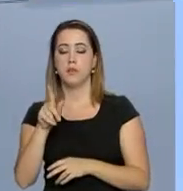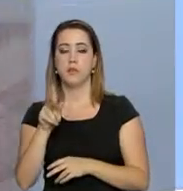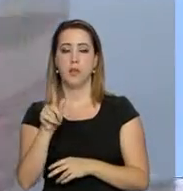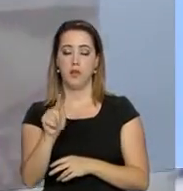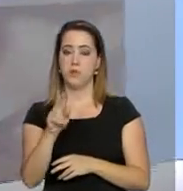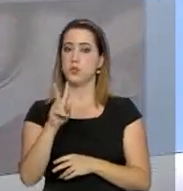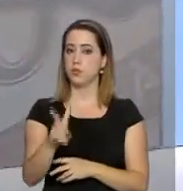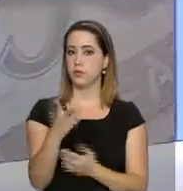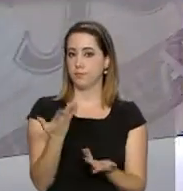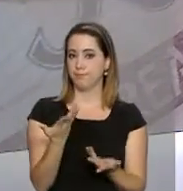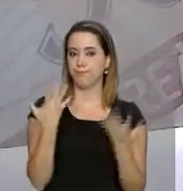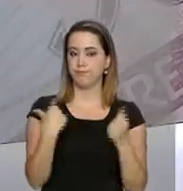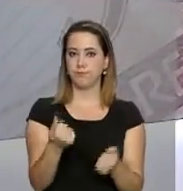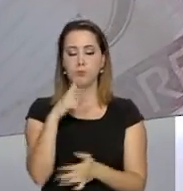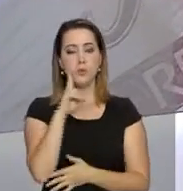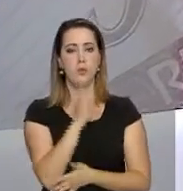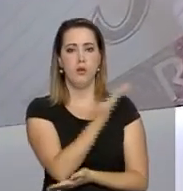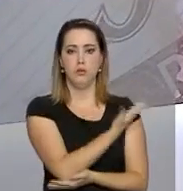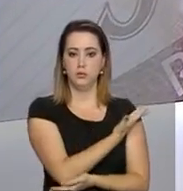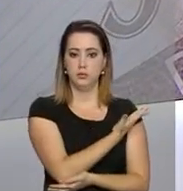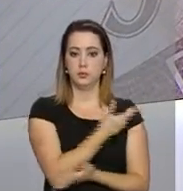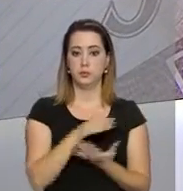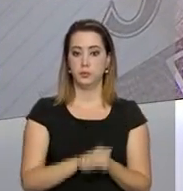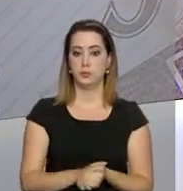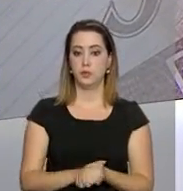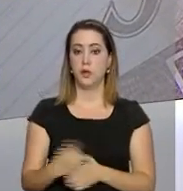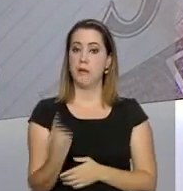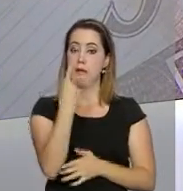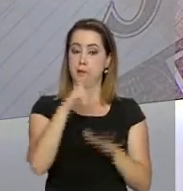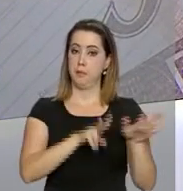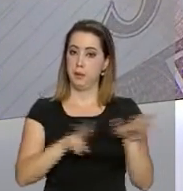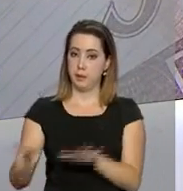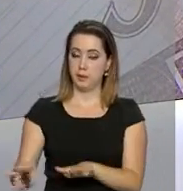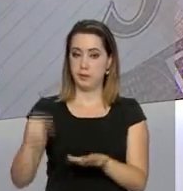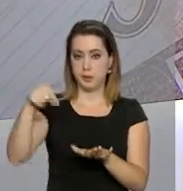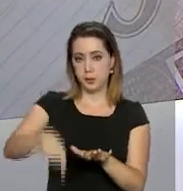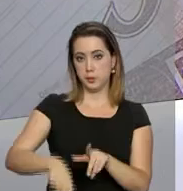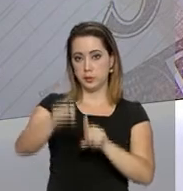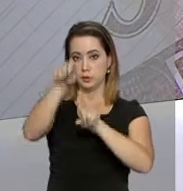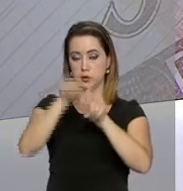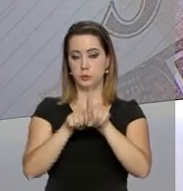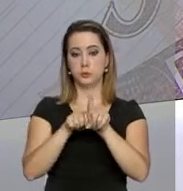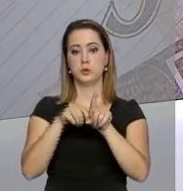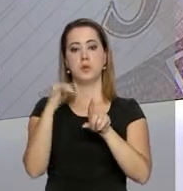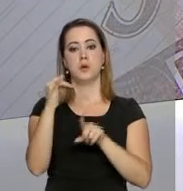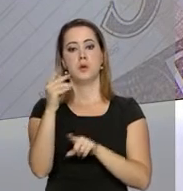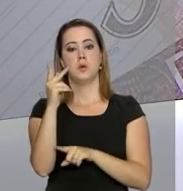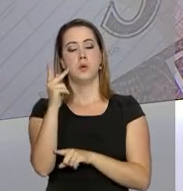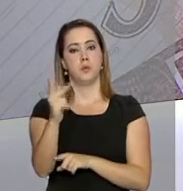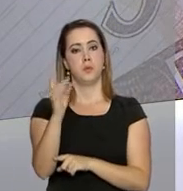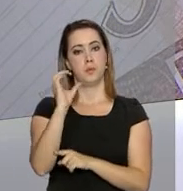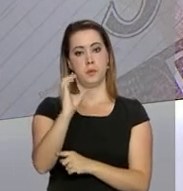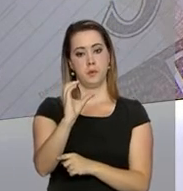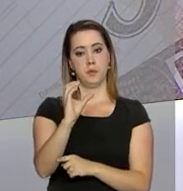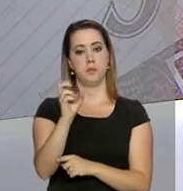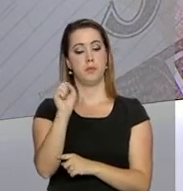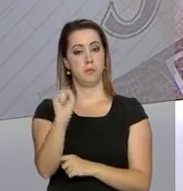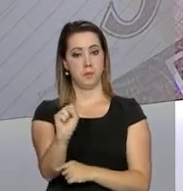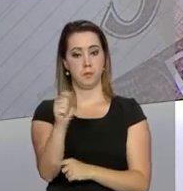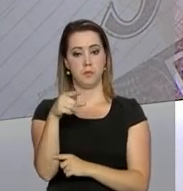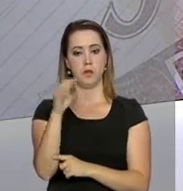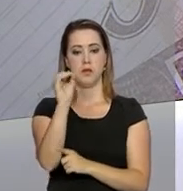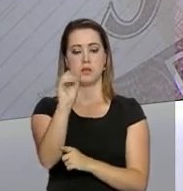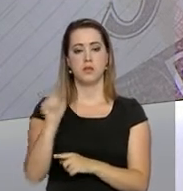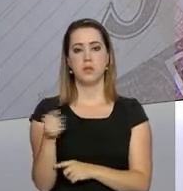aqui no telão olha só na primeira semana do mês o ipc s ficou em 0,15 por cento queda